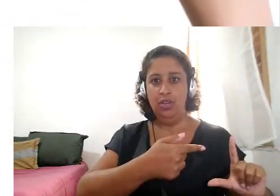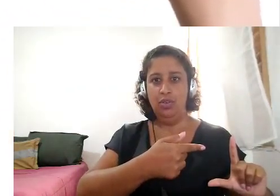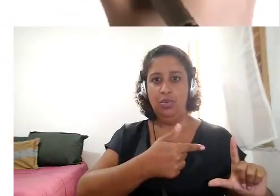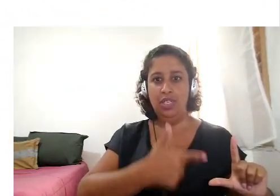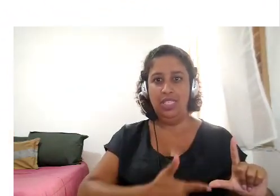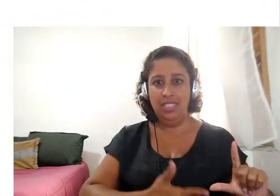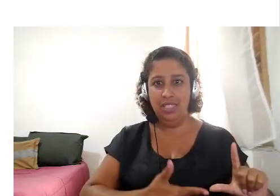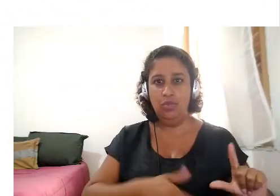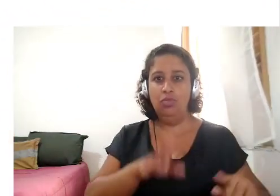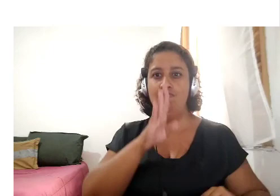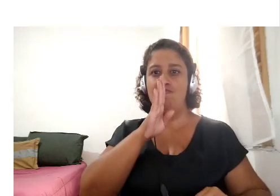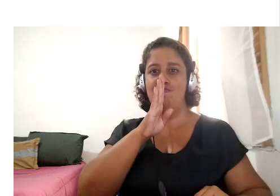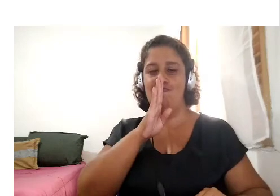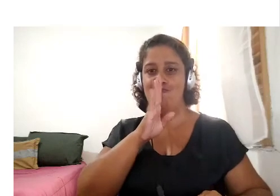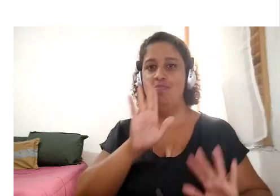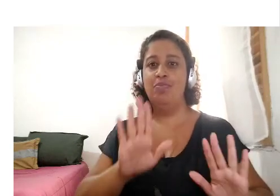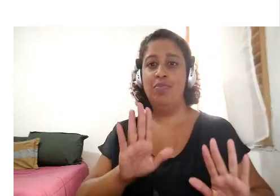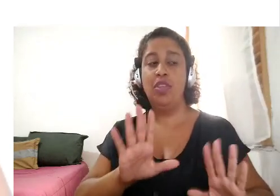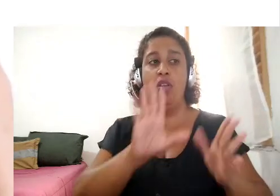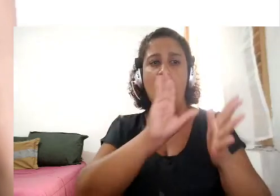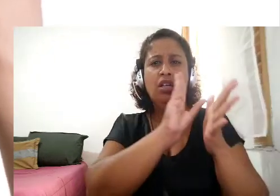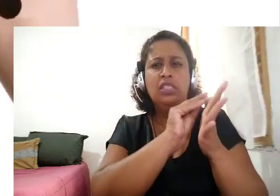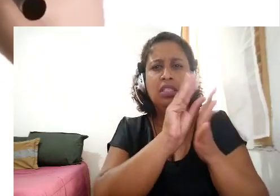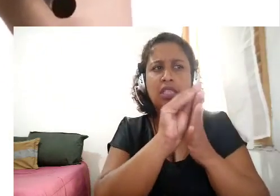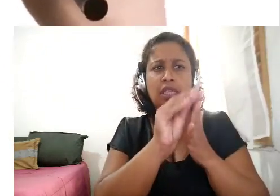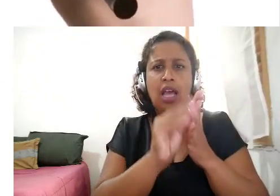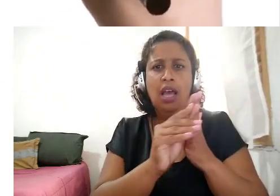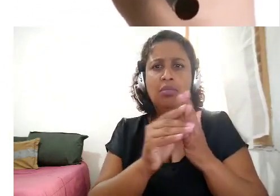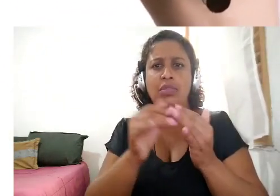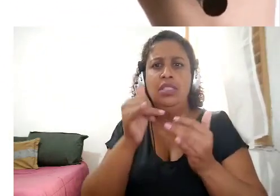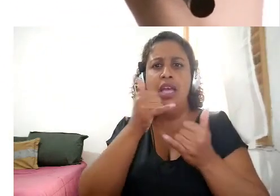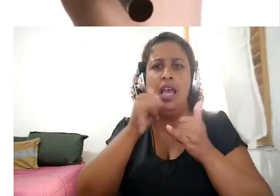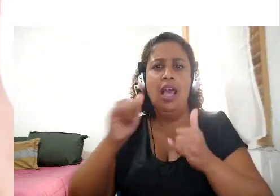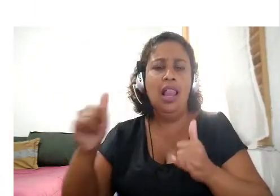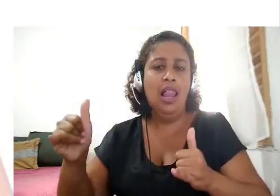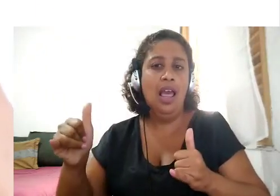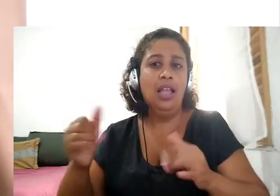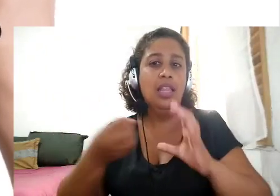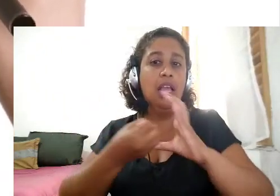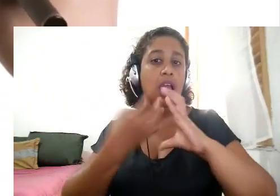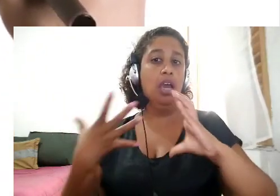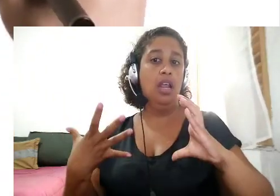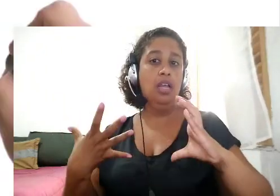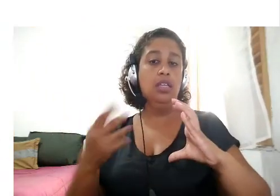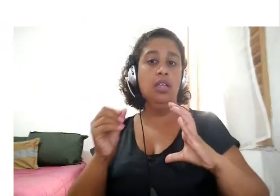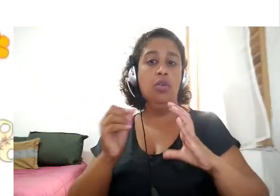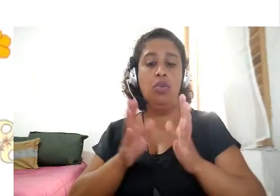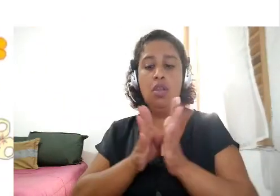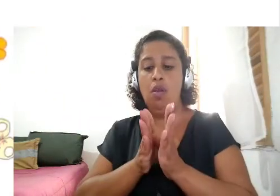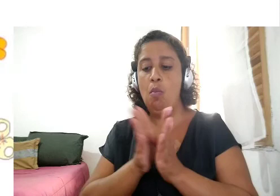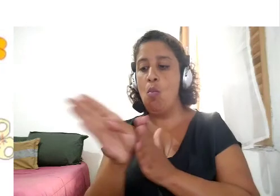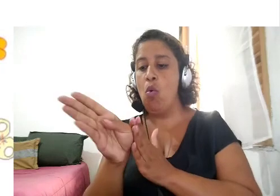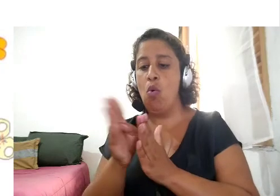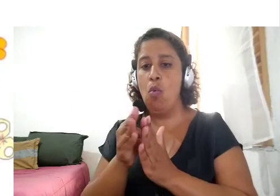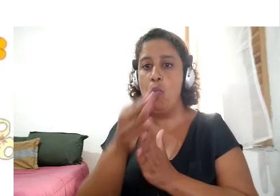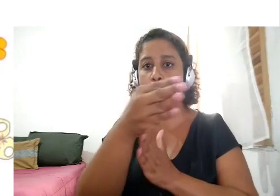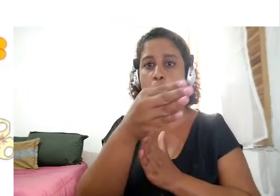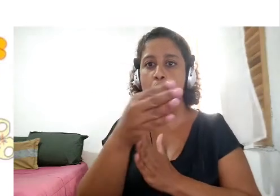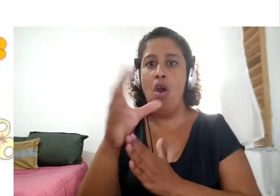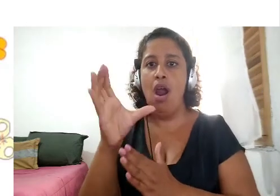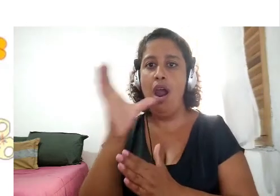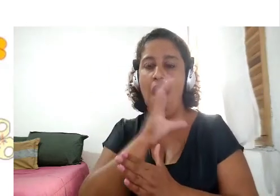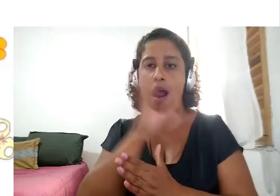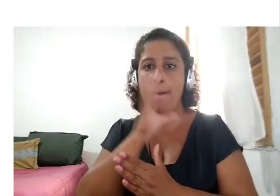chamadas junções comunicantes, que são canais presentes na membrana dessas células, conectando-as